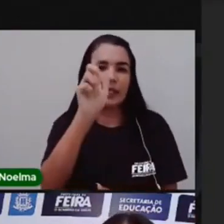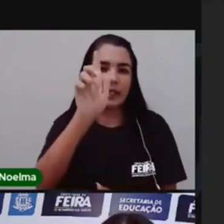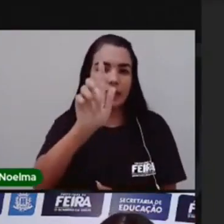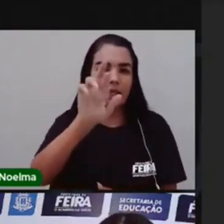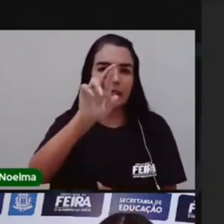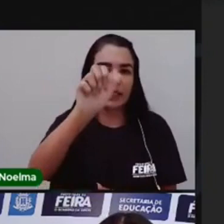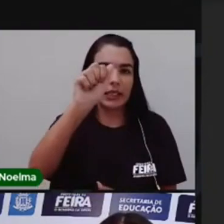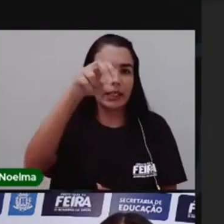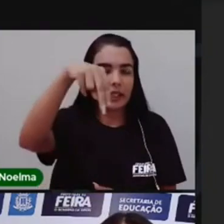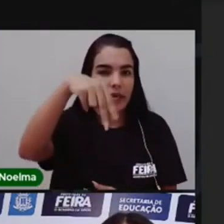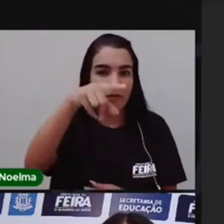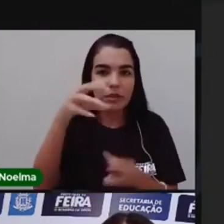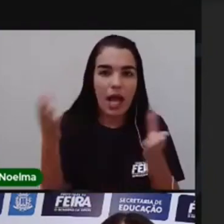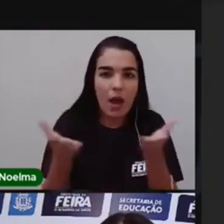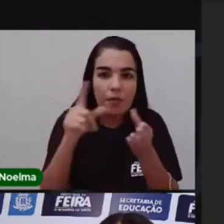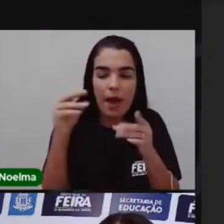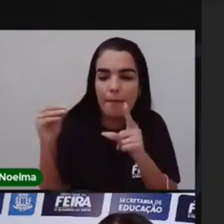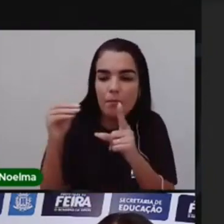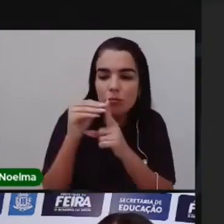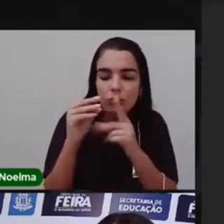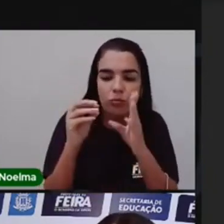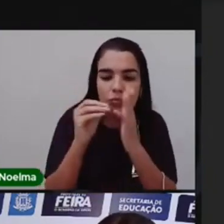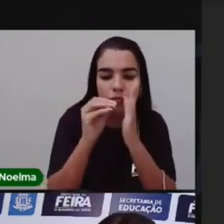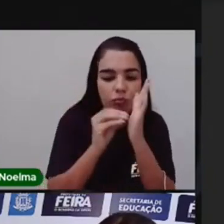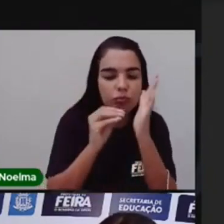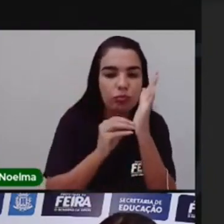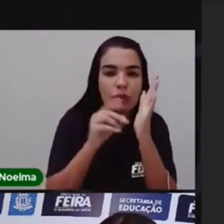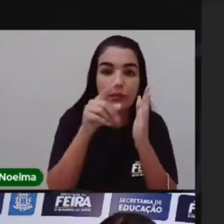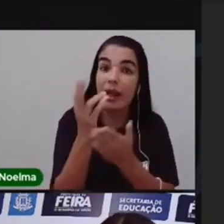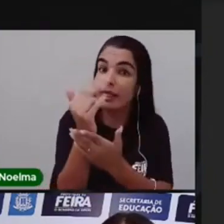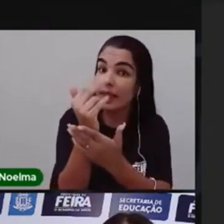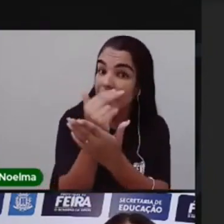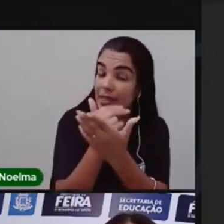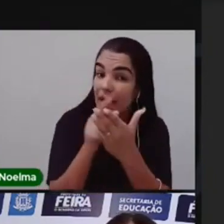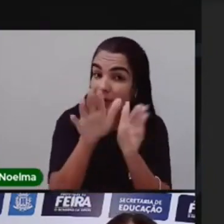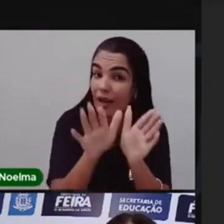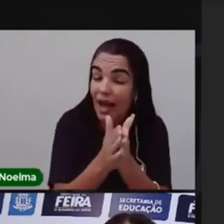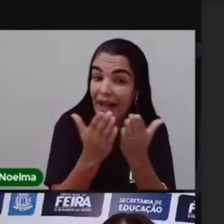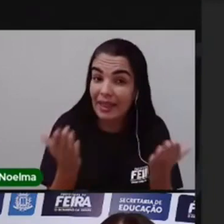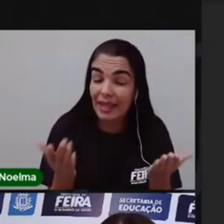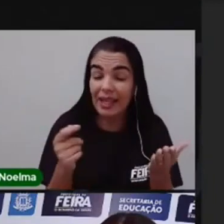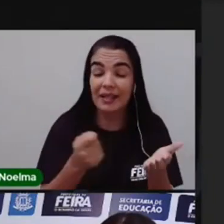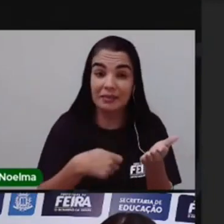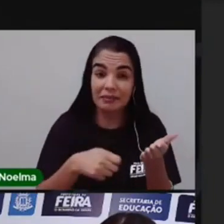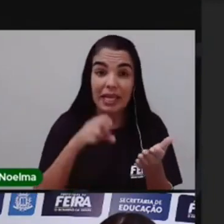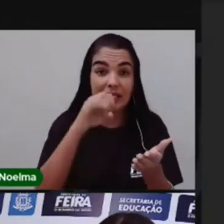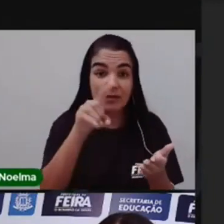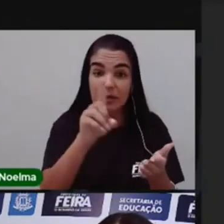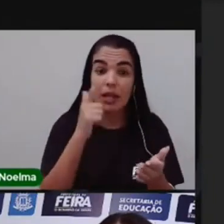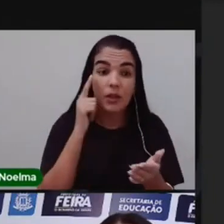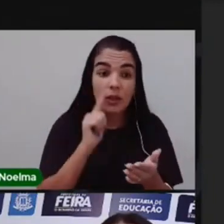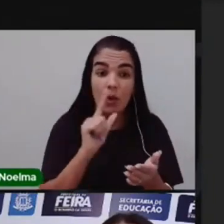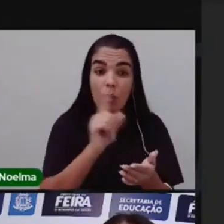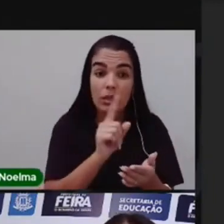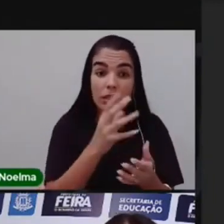cadeia alimentar e em seguida vocês vão desenhar no seu caderno. Se vocês não receberam esse Tangram,